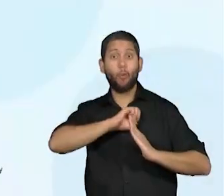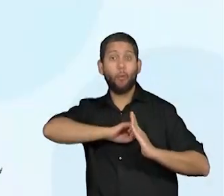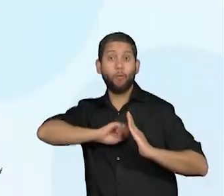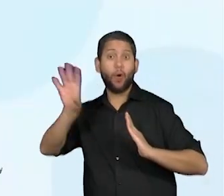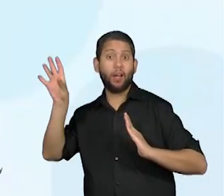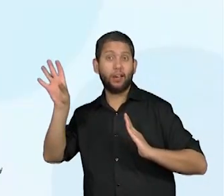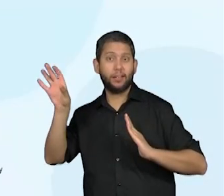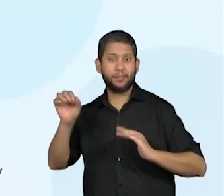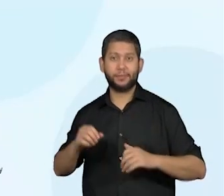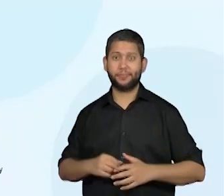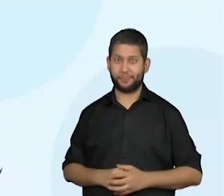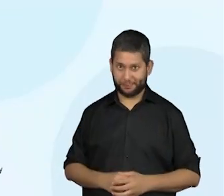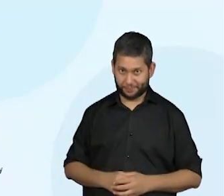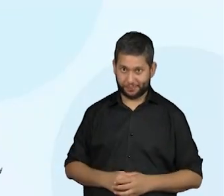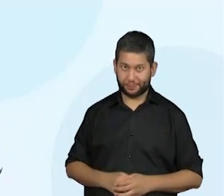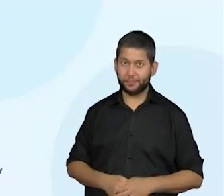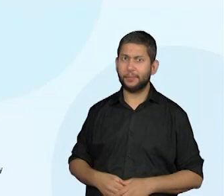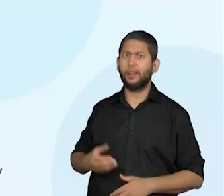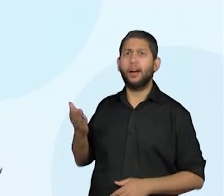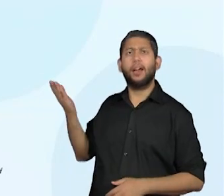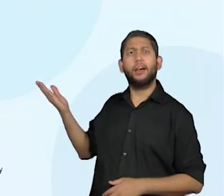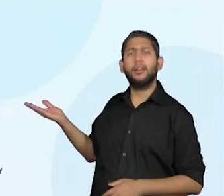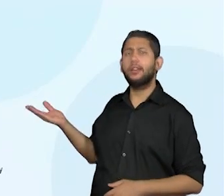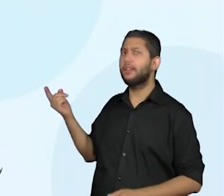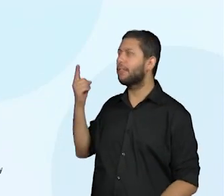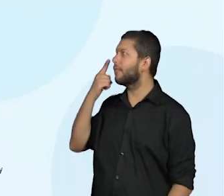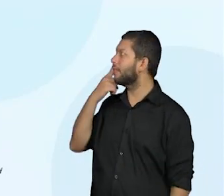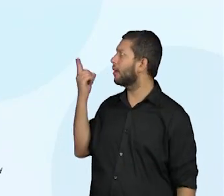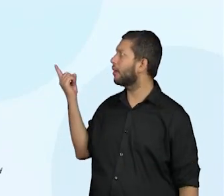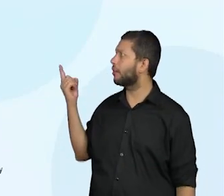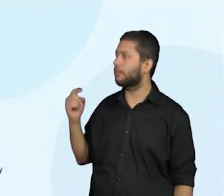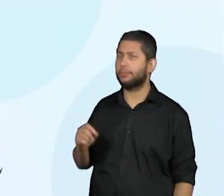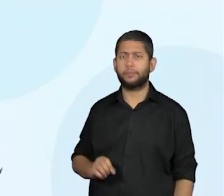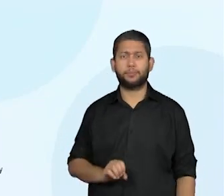movimento. Ah, aqui tem um segundo movimento.